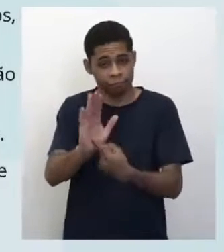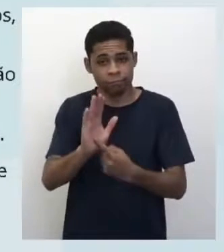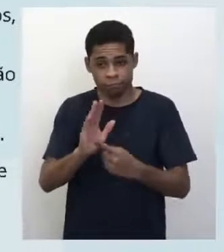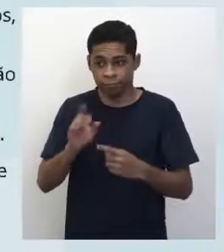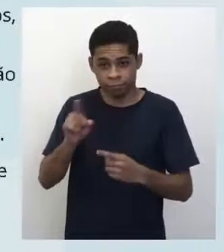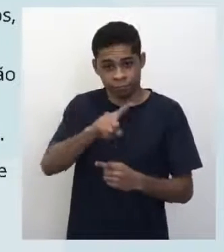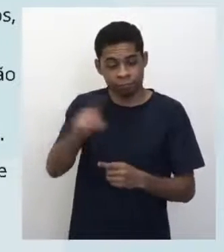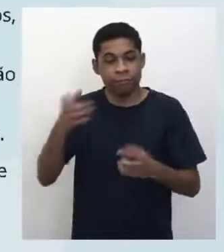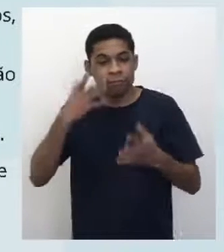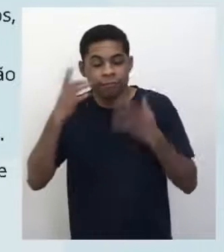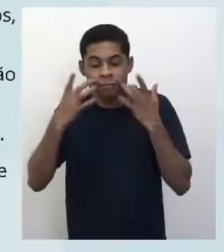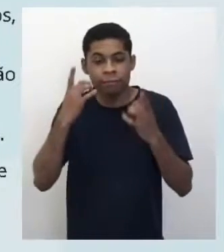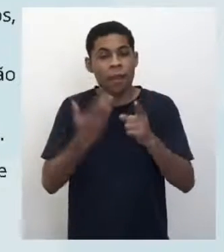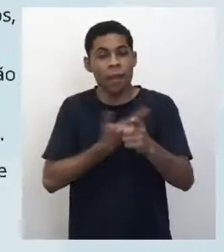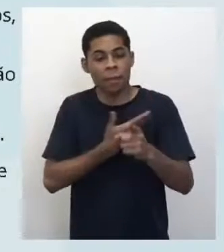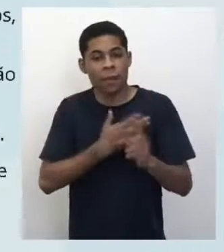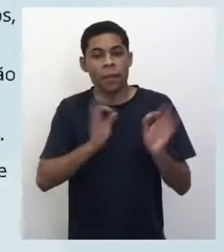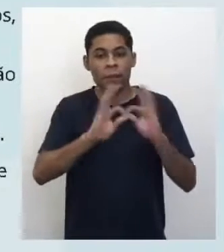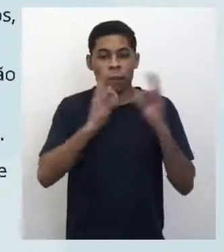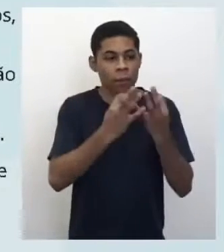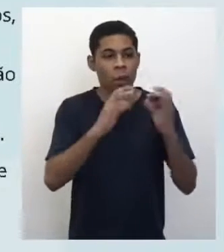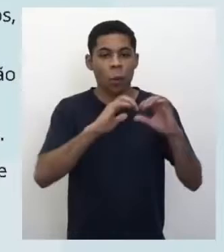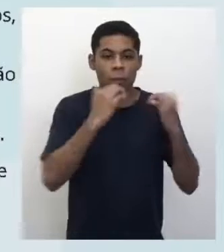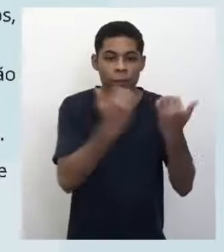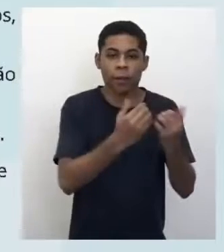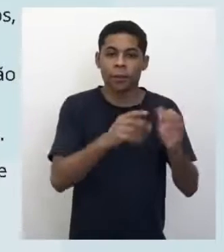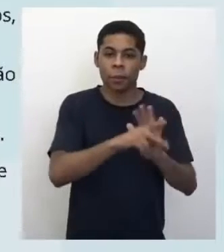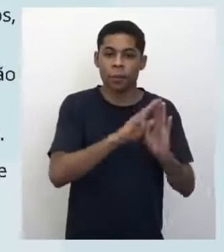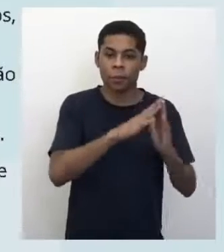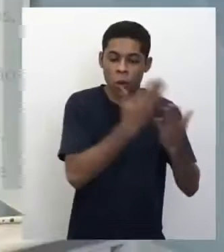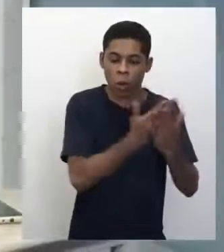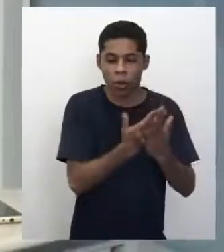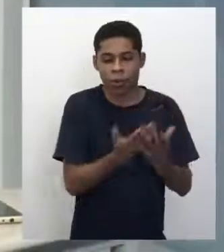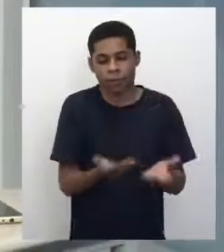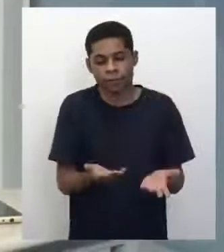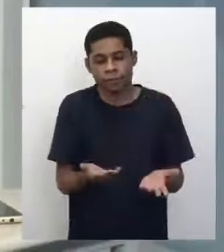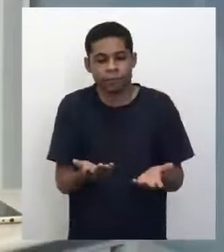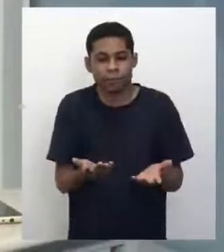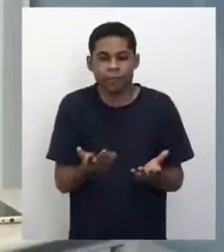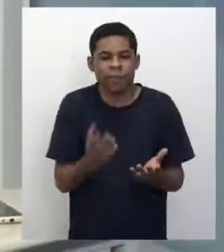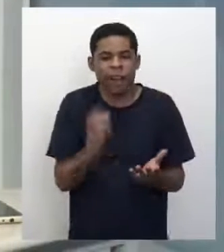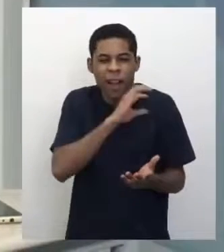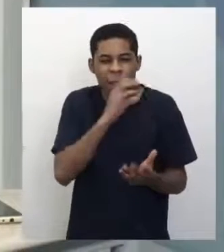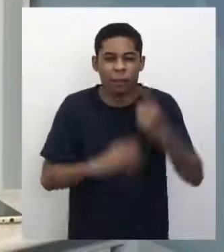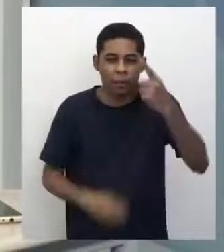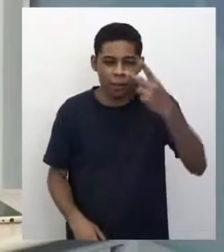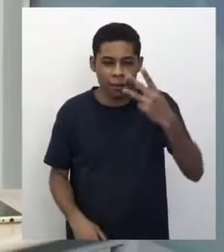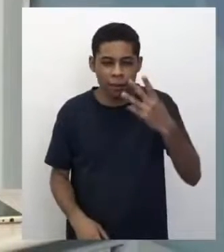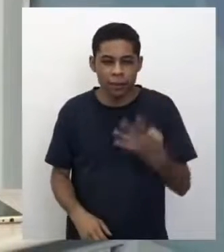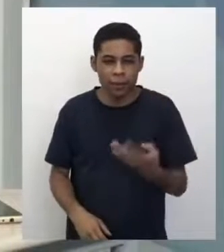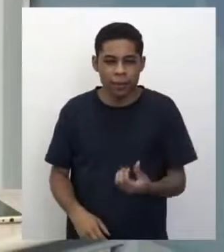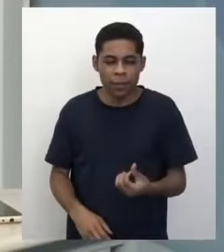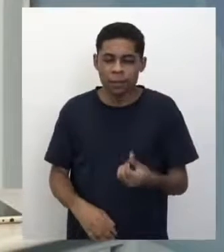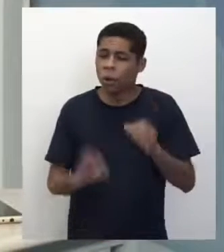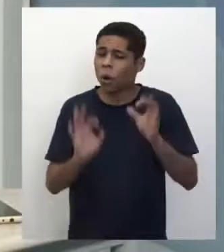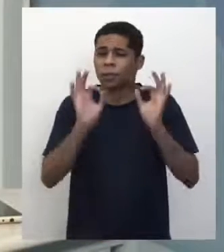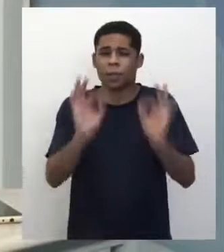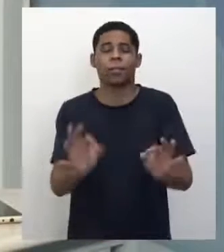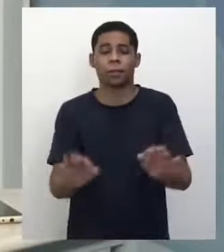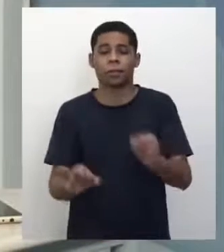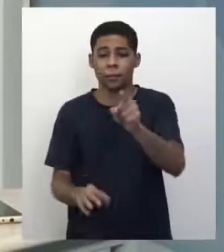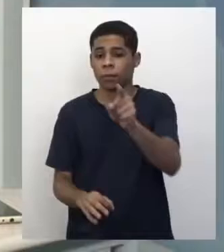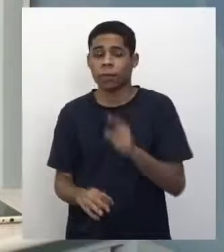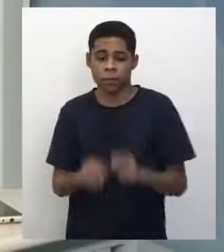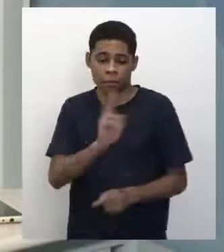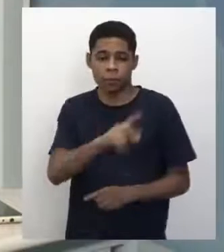amigos, famílias, comunidade escolar. Isso é um breve roteiro e com certeza vocês, professores, já